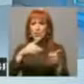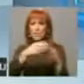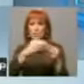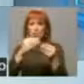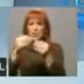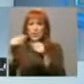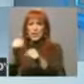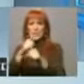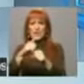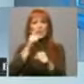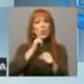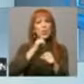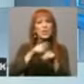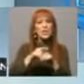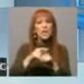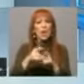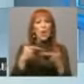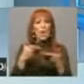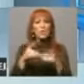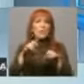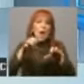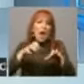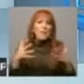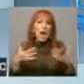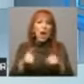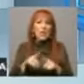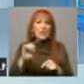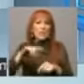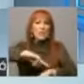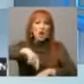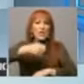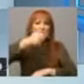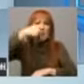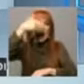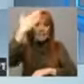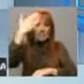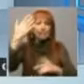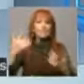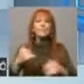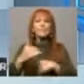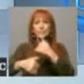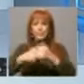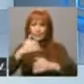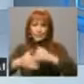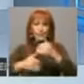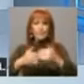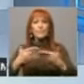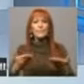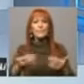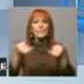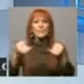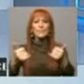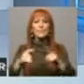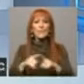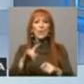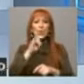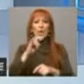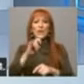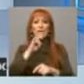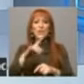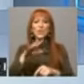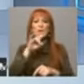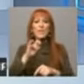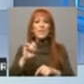arquipélago dos Açores, poder dar alguma precipitação, agora ainda nas primeiras horas da manhã. Avançando para os avisos, temos então